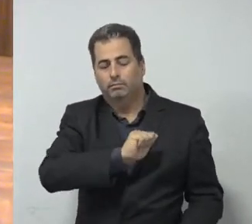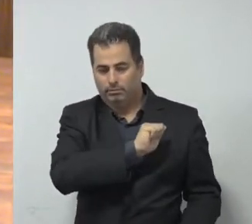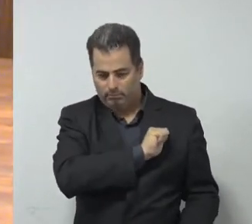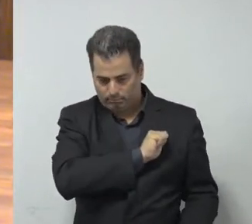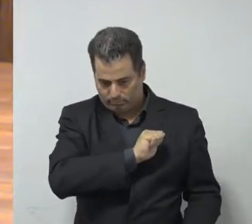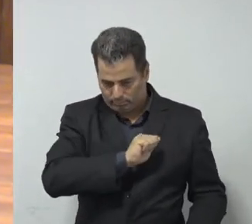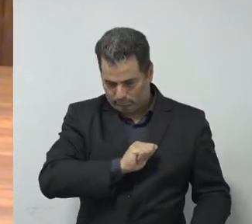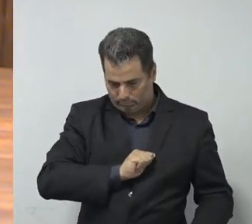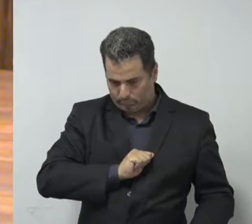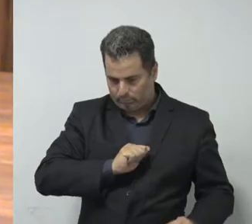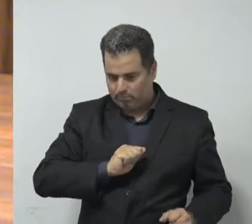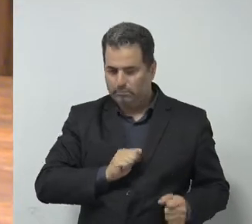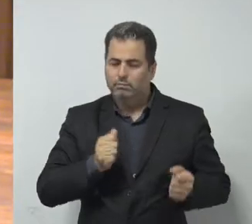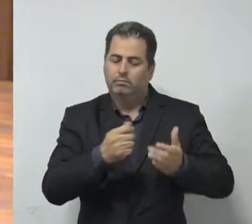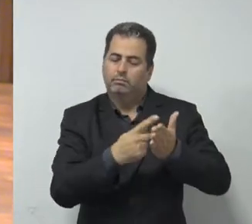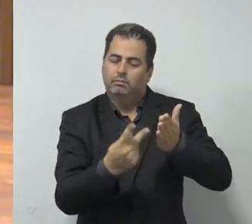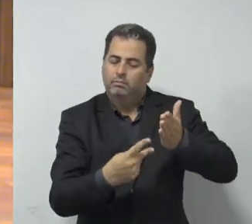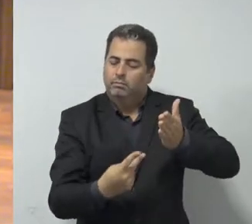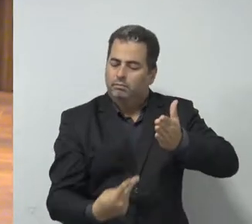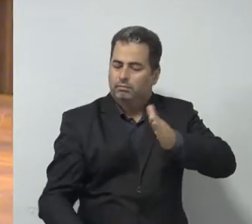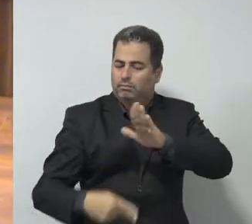Anápolis, poema de